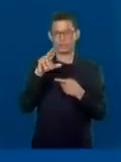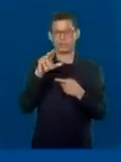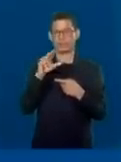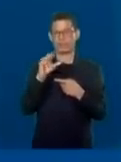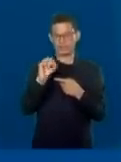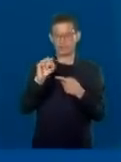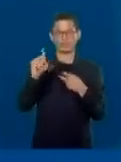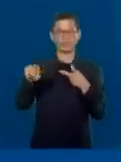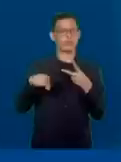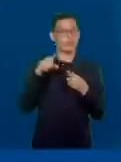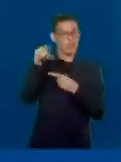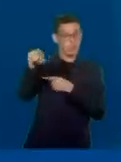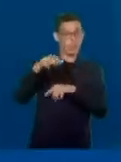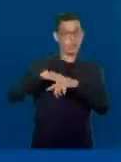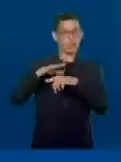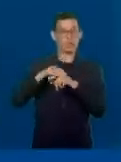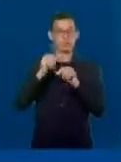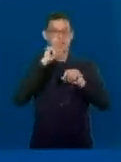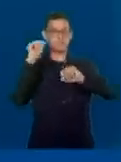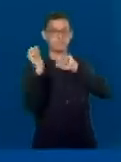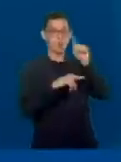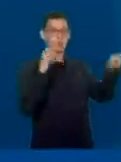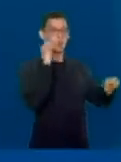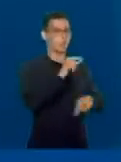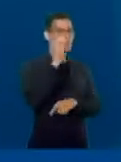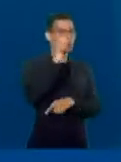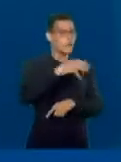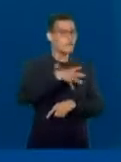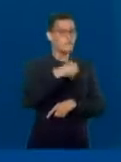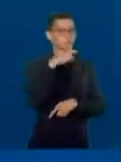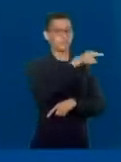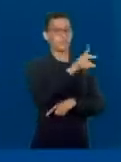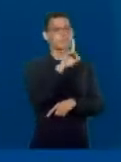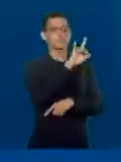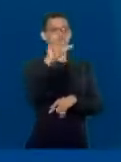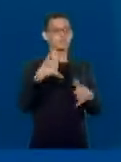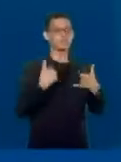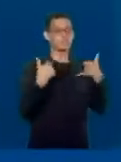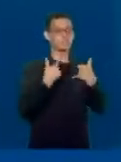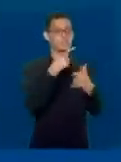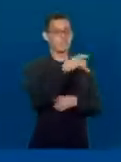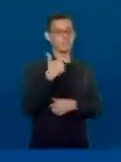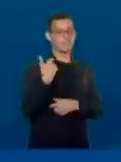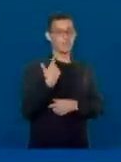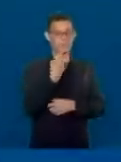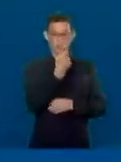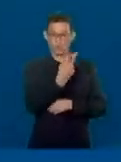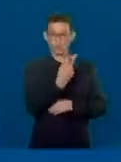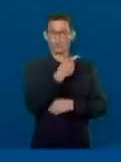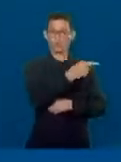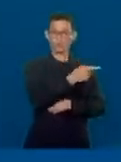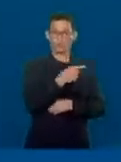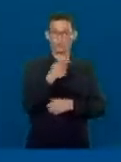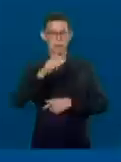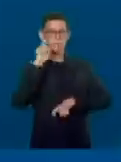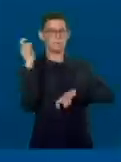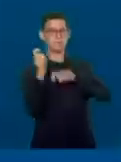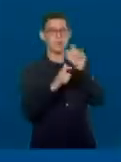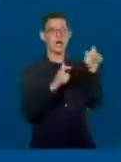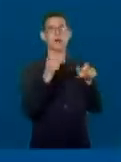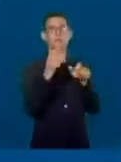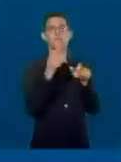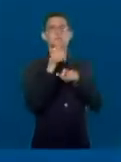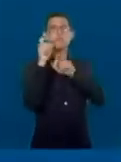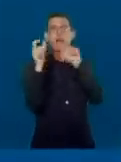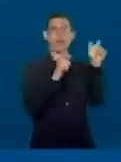ofendeu a minha filha no dia do aniversário, no dia que ela estava completando 12 anos, com um palavreado mais